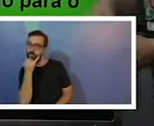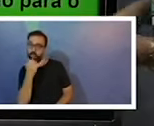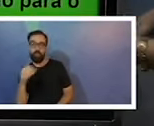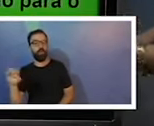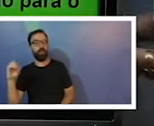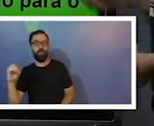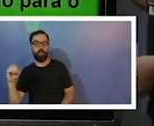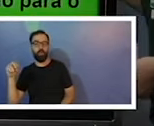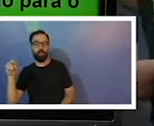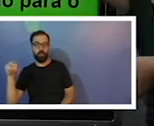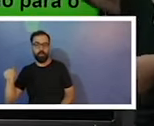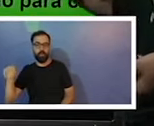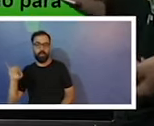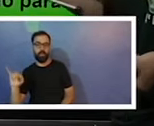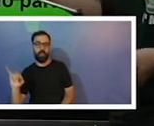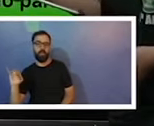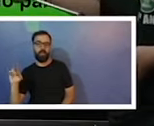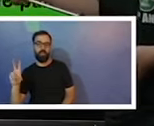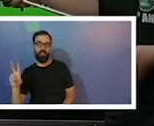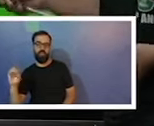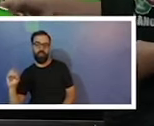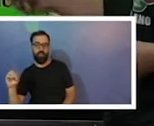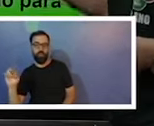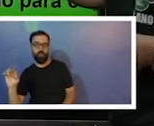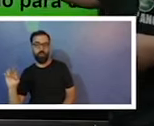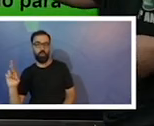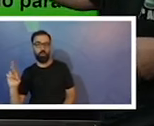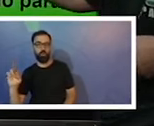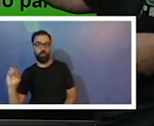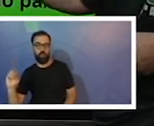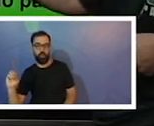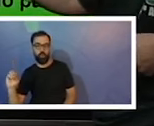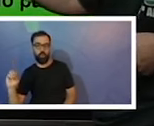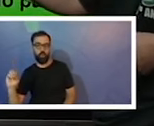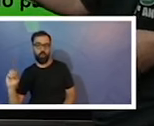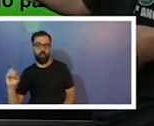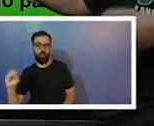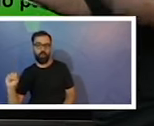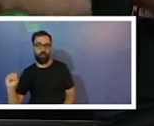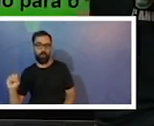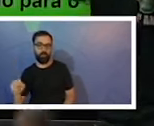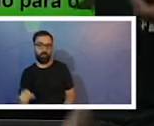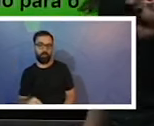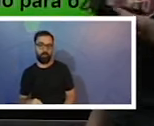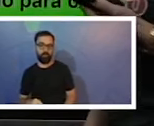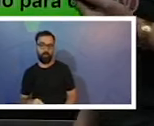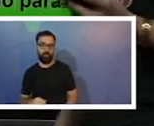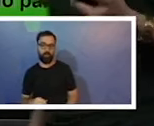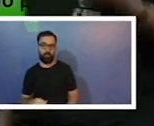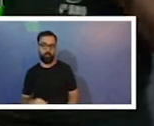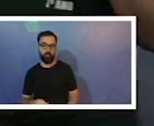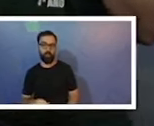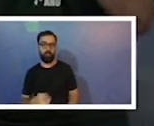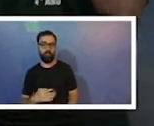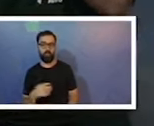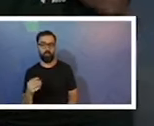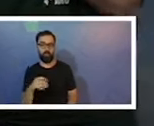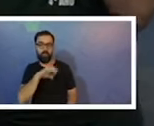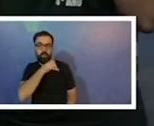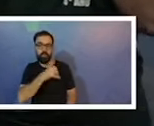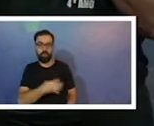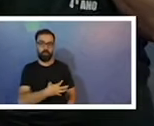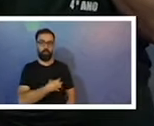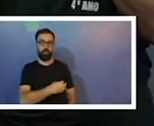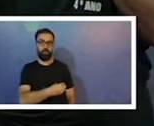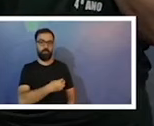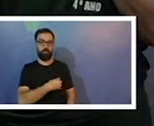Lembrou? Nós vimos também que os animais, os mamíferos,